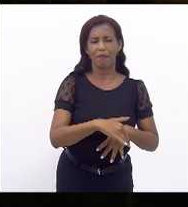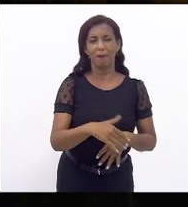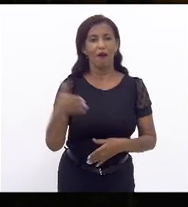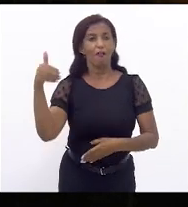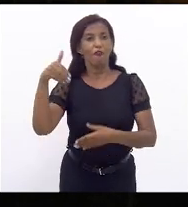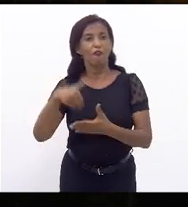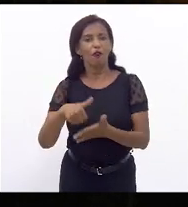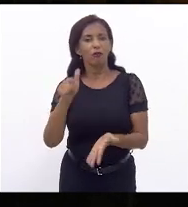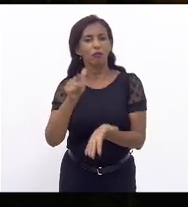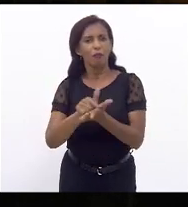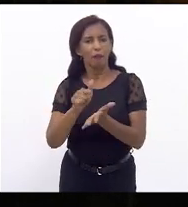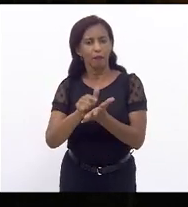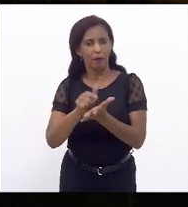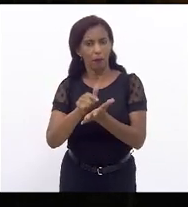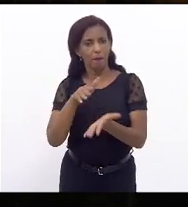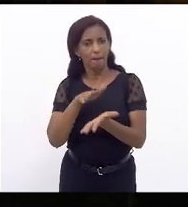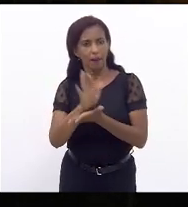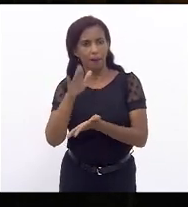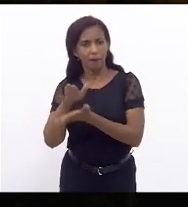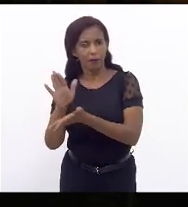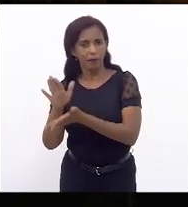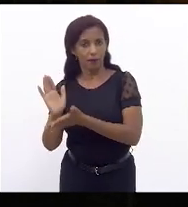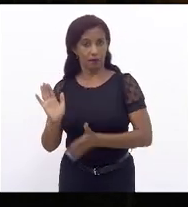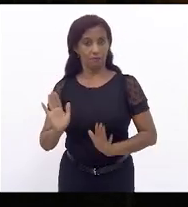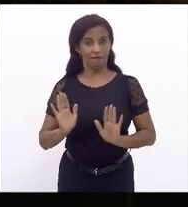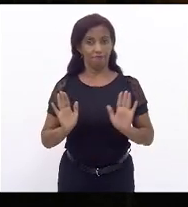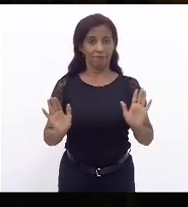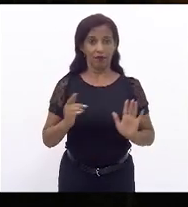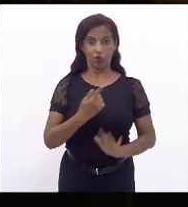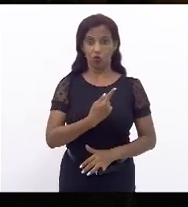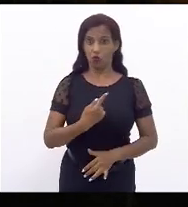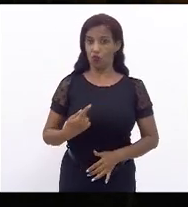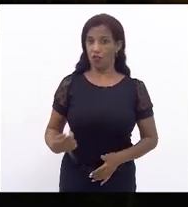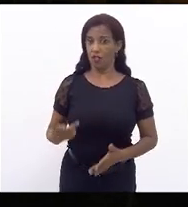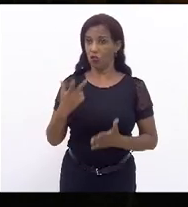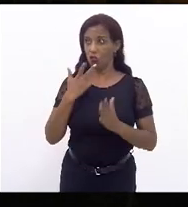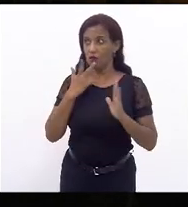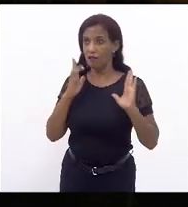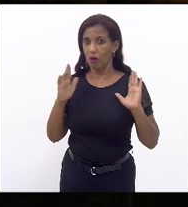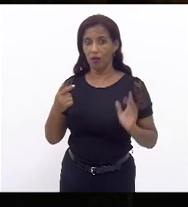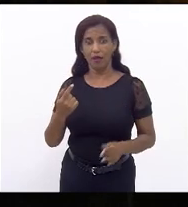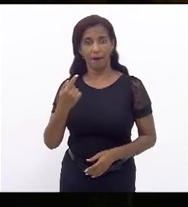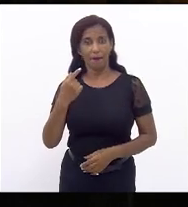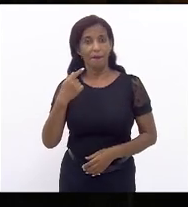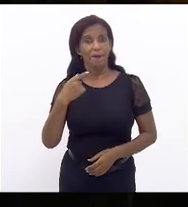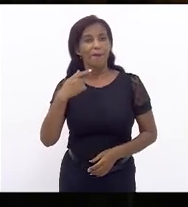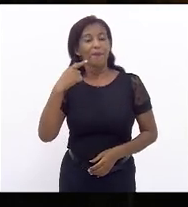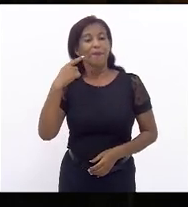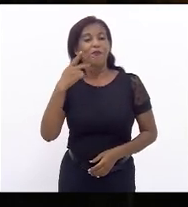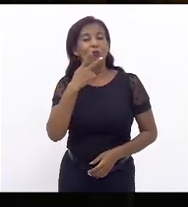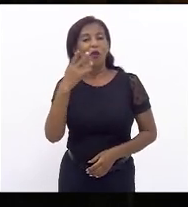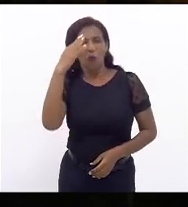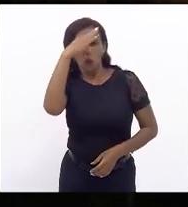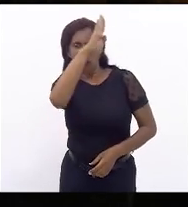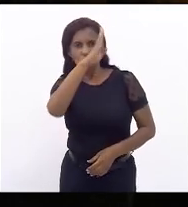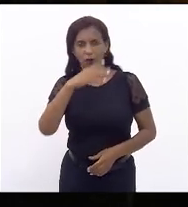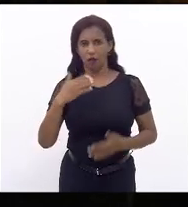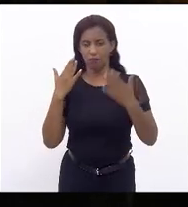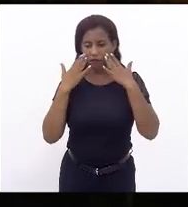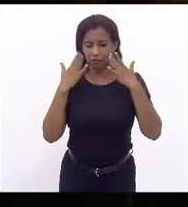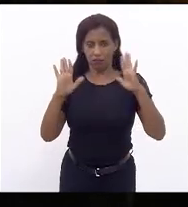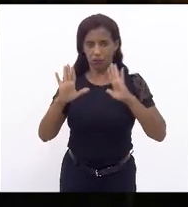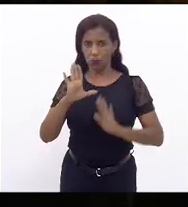voto impresso. Mas o governador, que se diz tão bolsonarista, não se